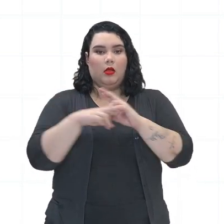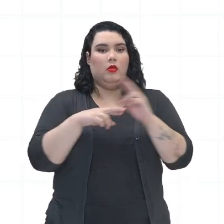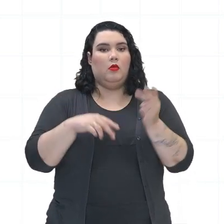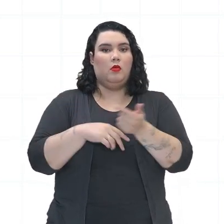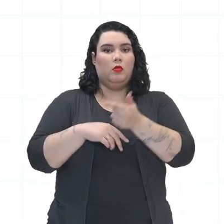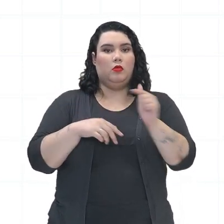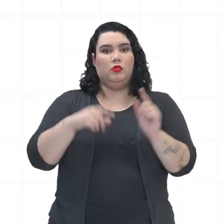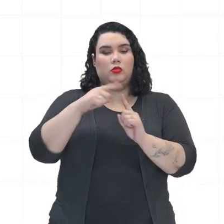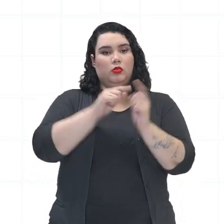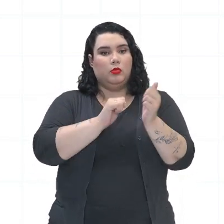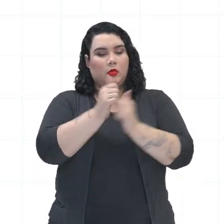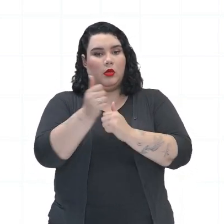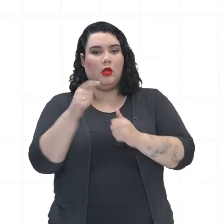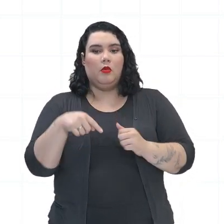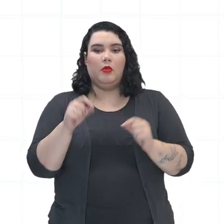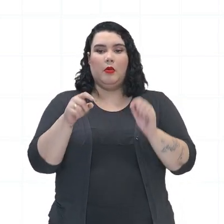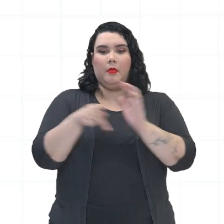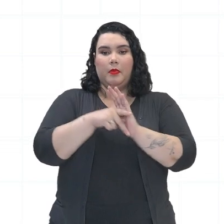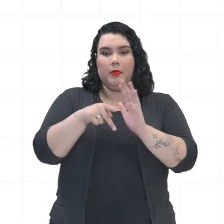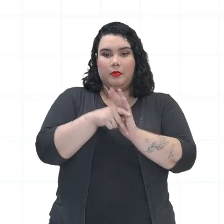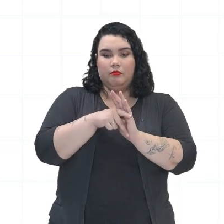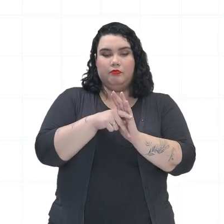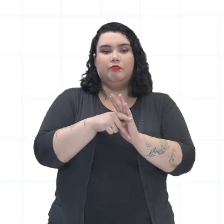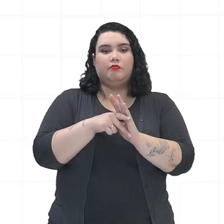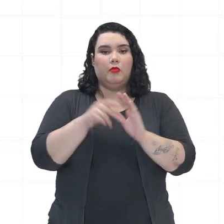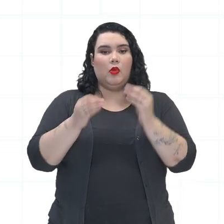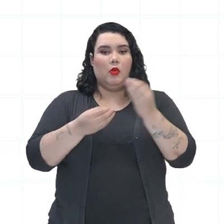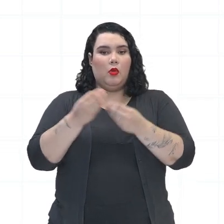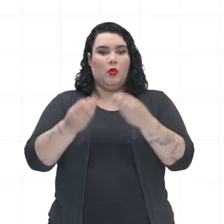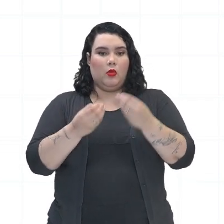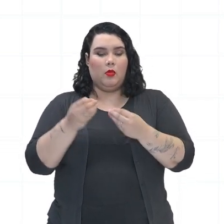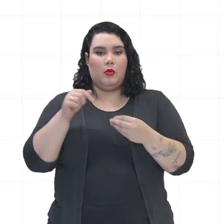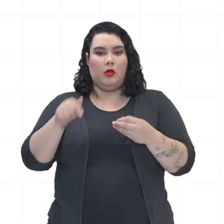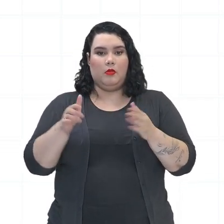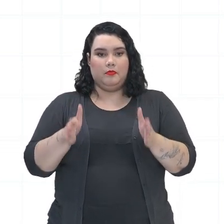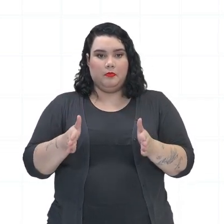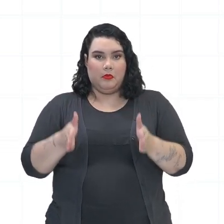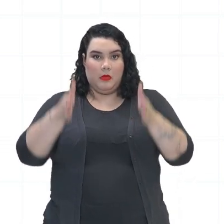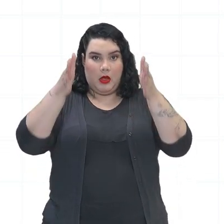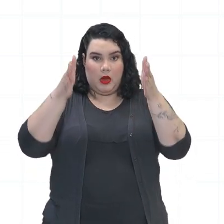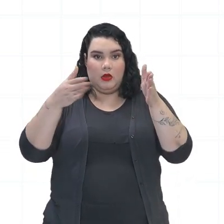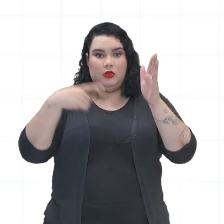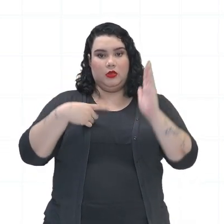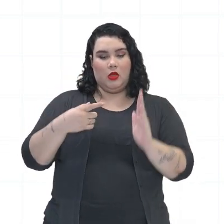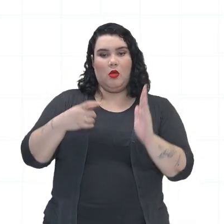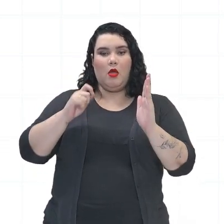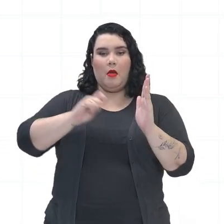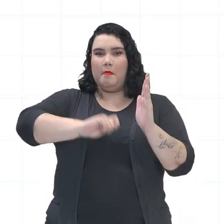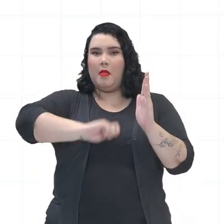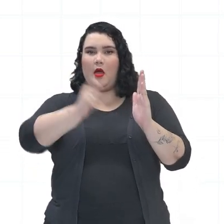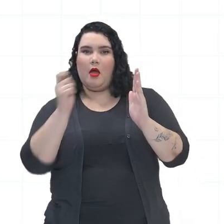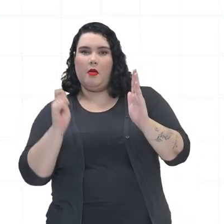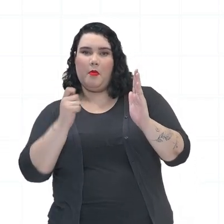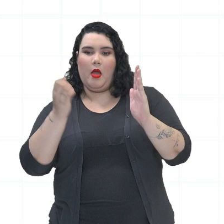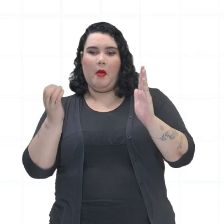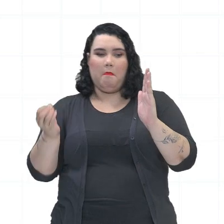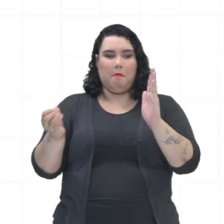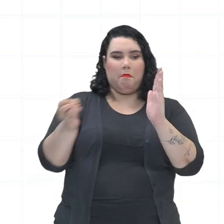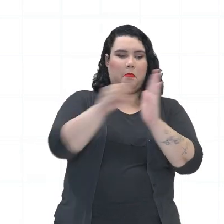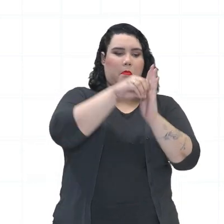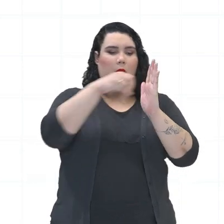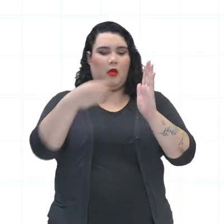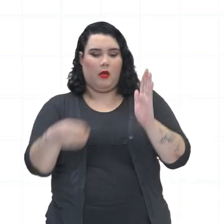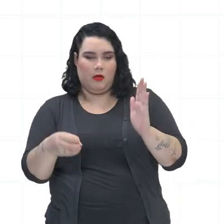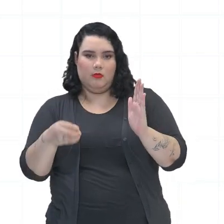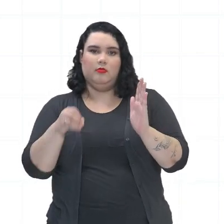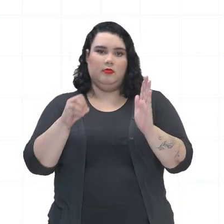a interação das paredes, uma vez que estas recolocam a bola em jogo, o que dá mais emoção e dinamismo